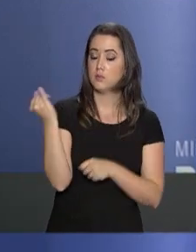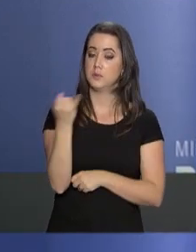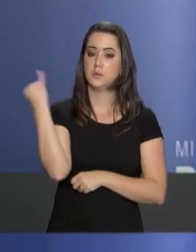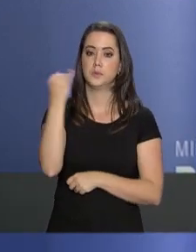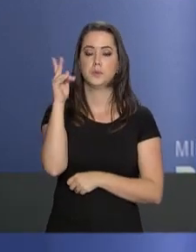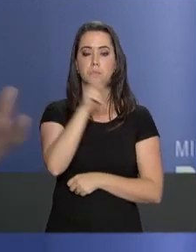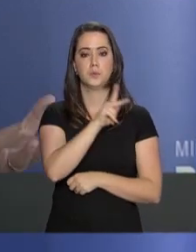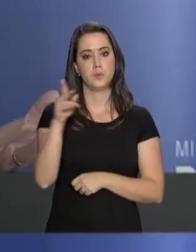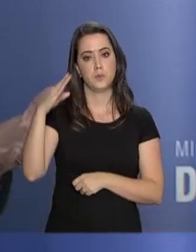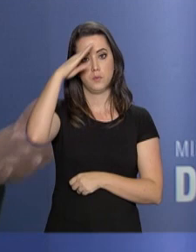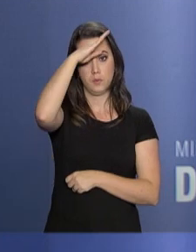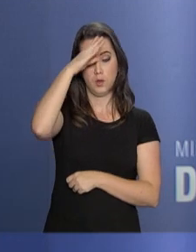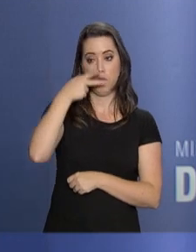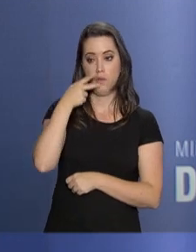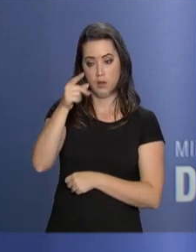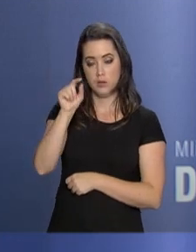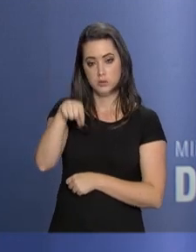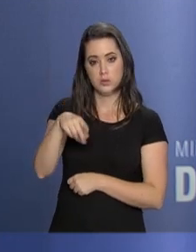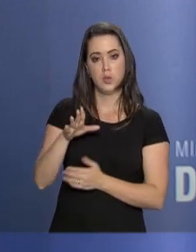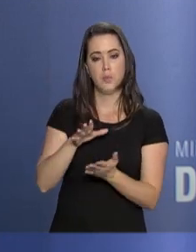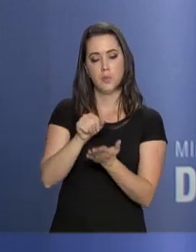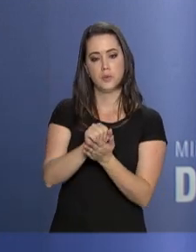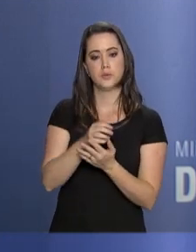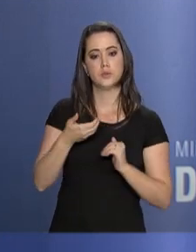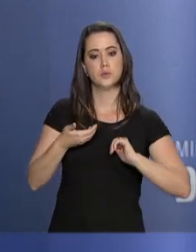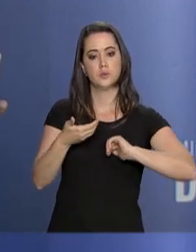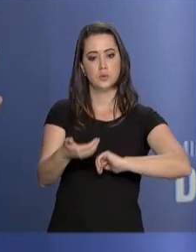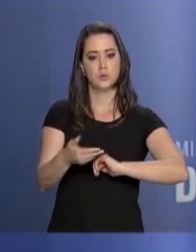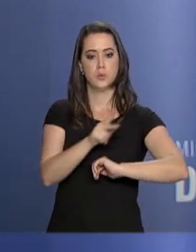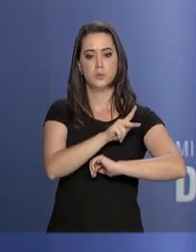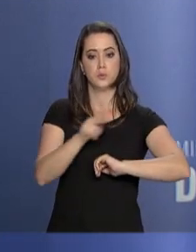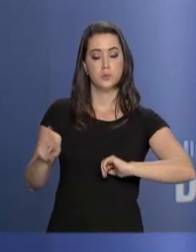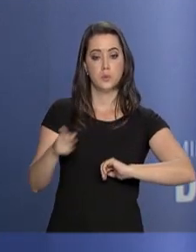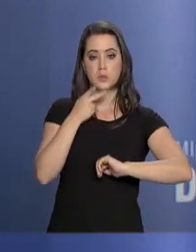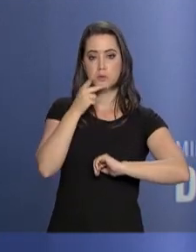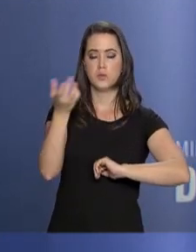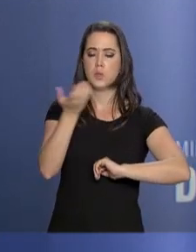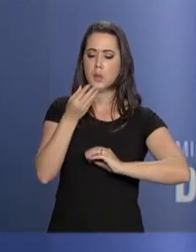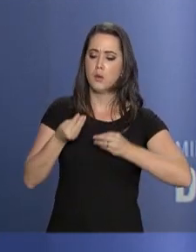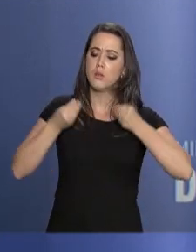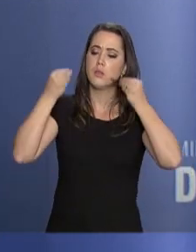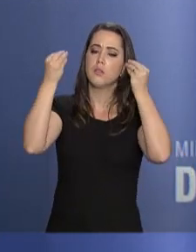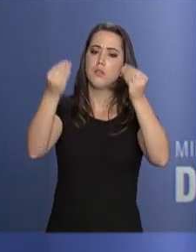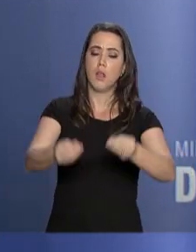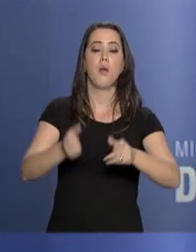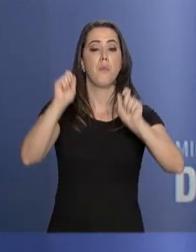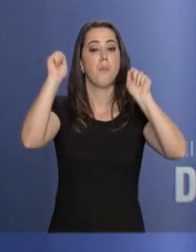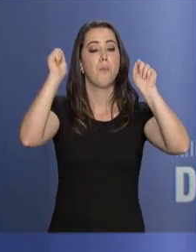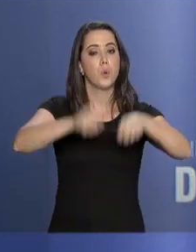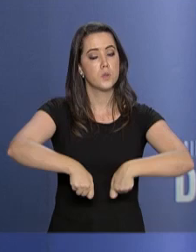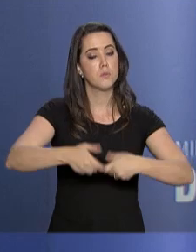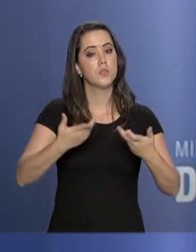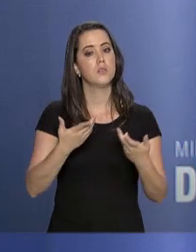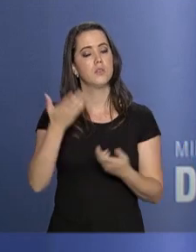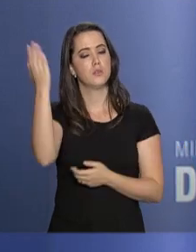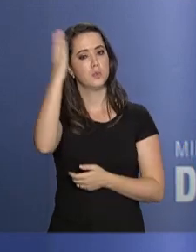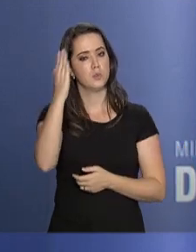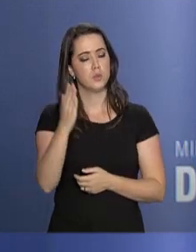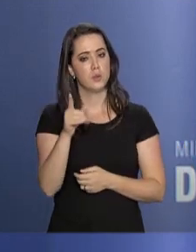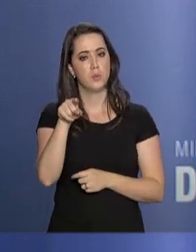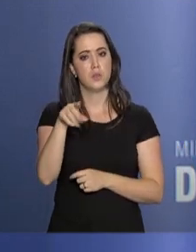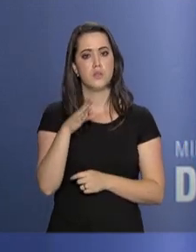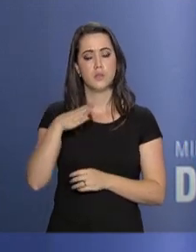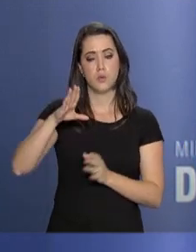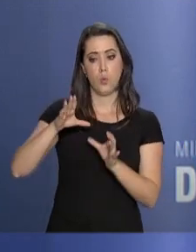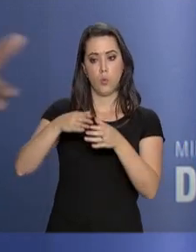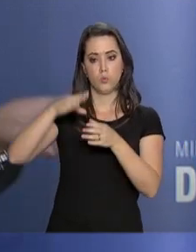Jair Bolsonaro. Durante o discurso de posse no Congresso Nacional, o presidente diz que quer garantir as condições necessárias para que as Forças